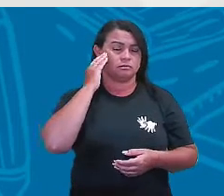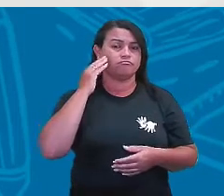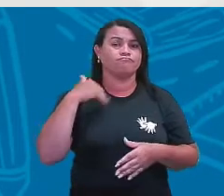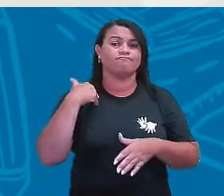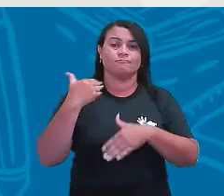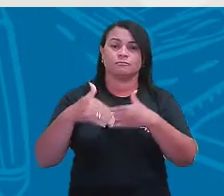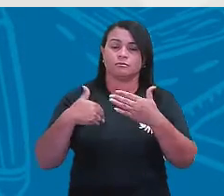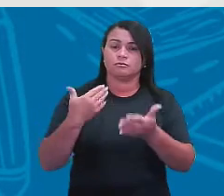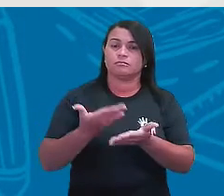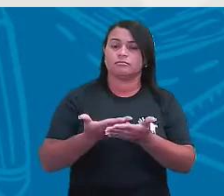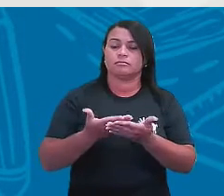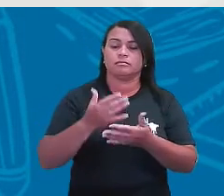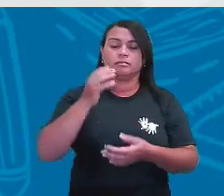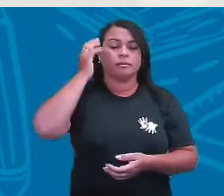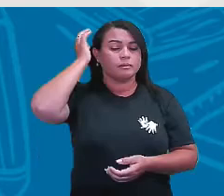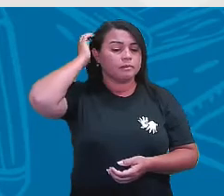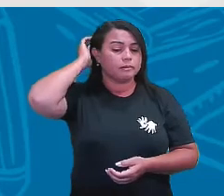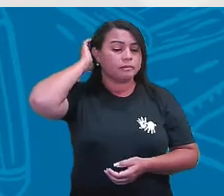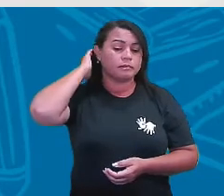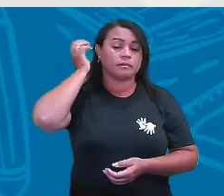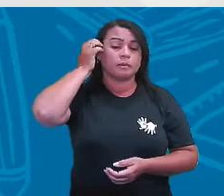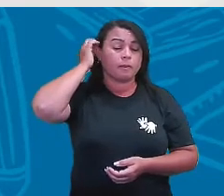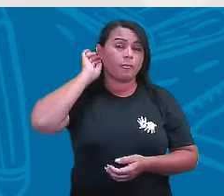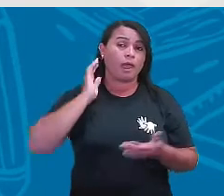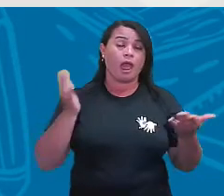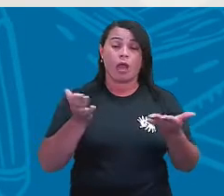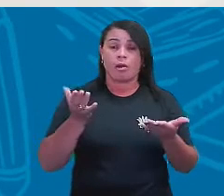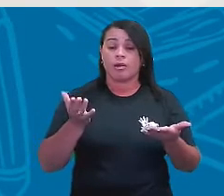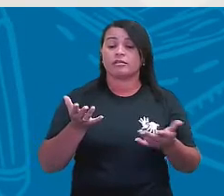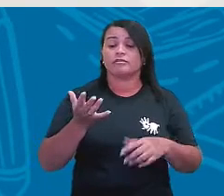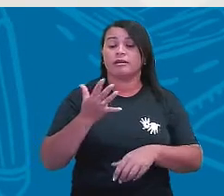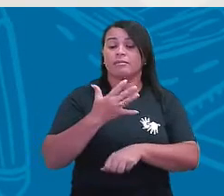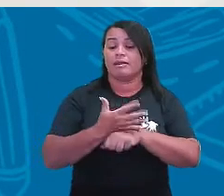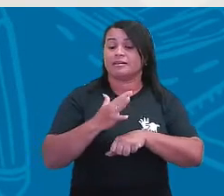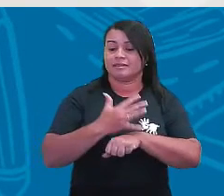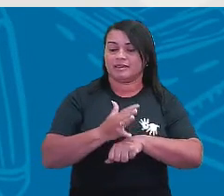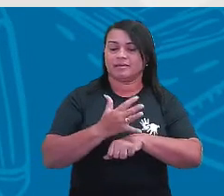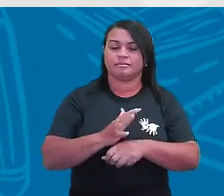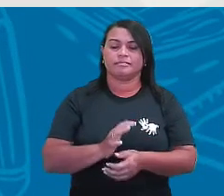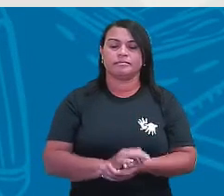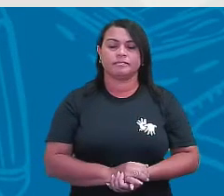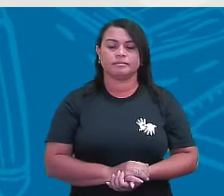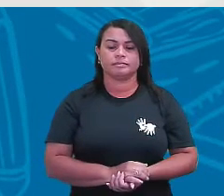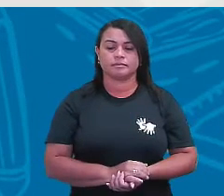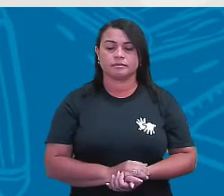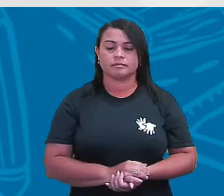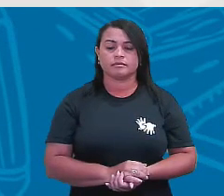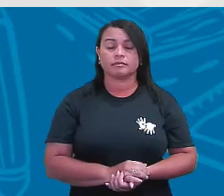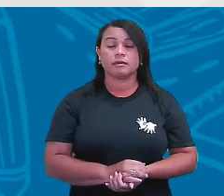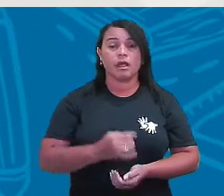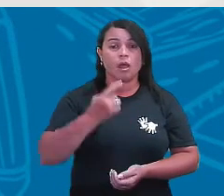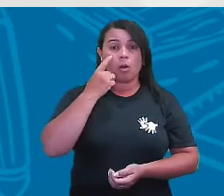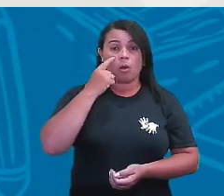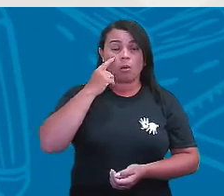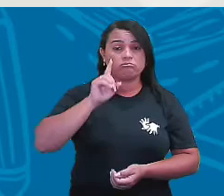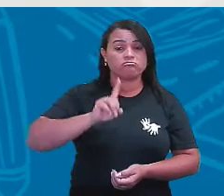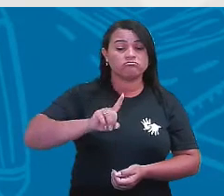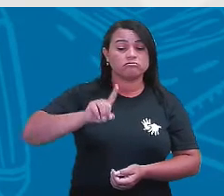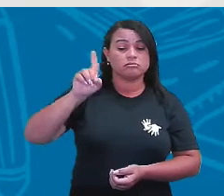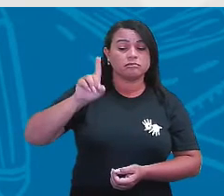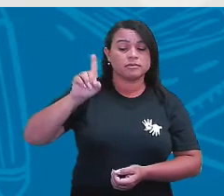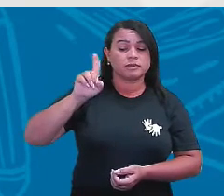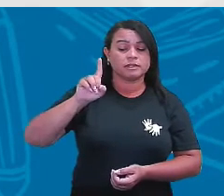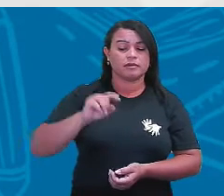com nossas aulas. E aí, agora a gente vai praticando, tá? Observe os